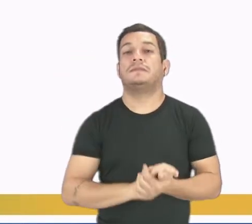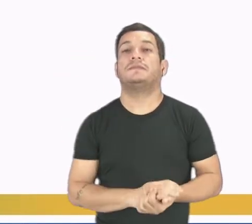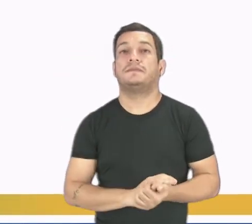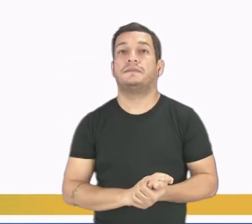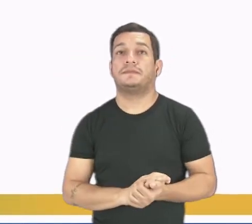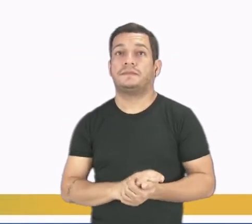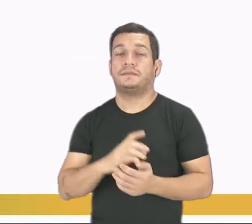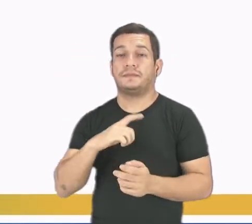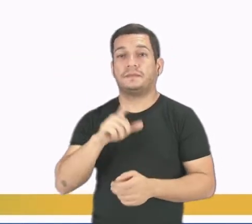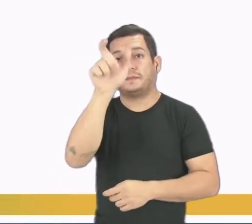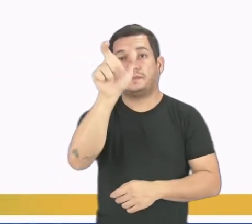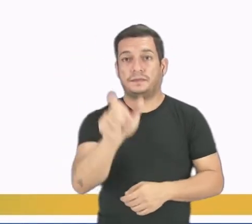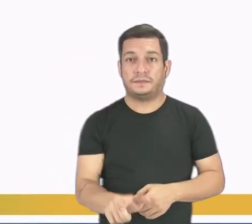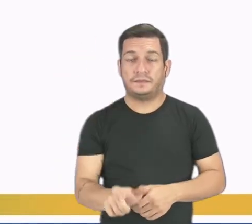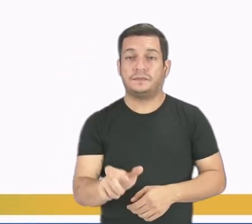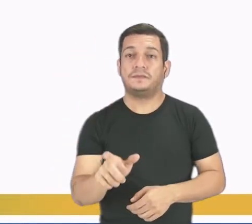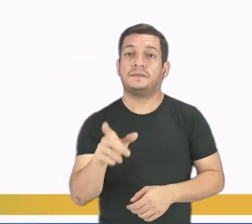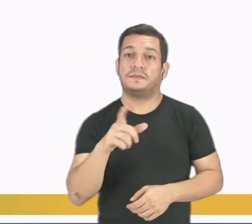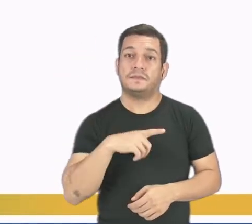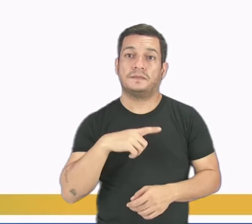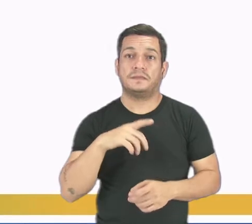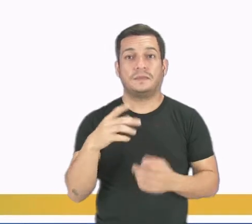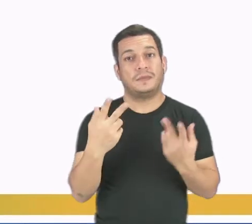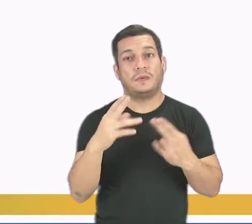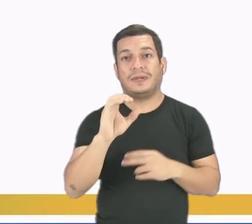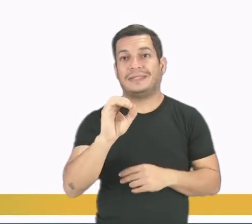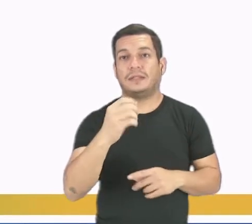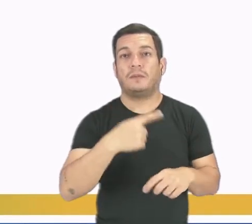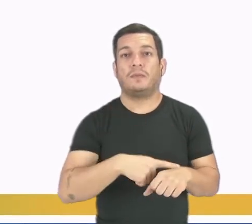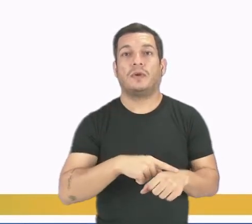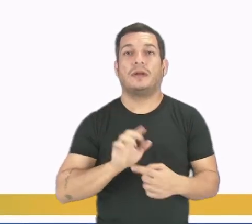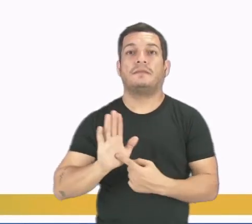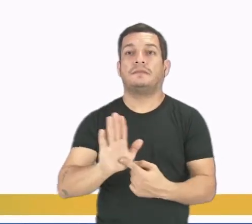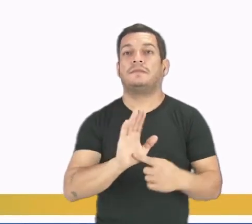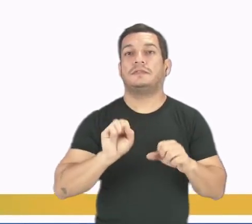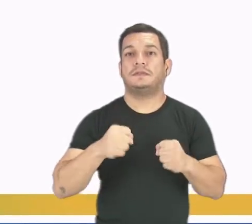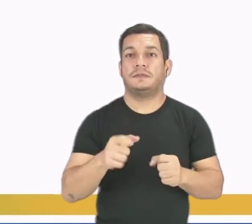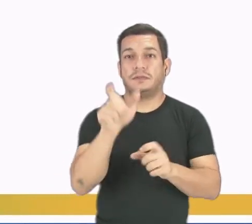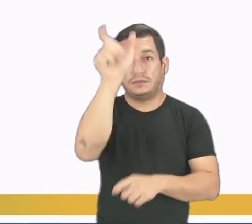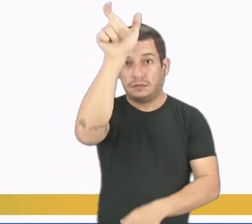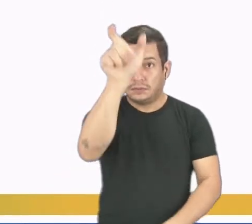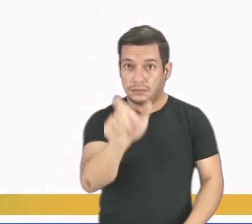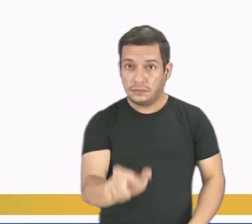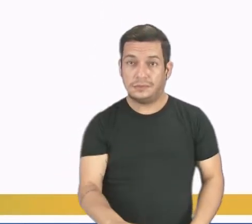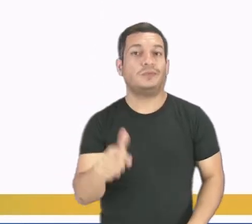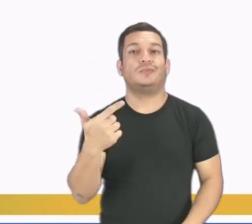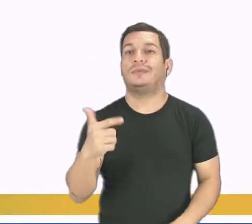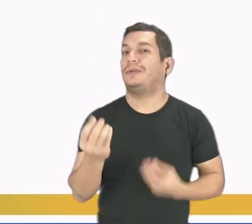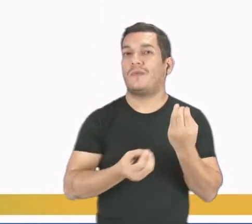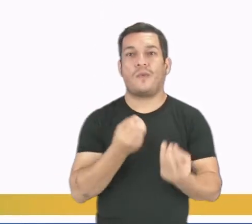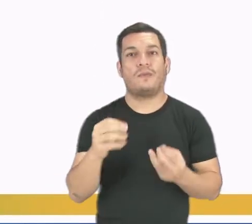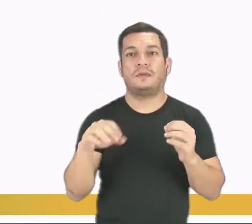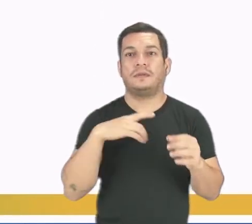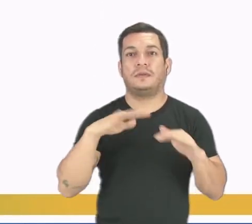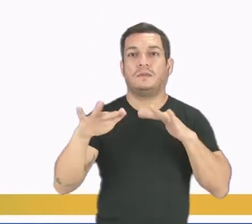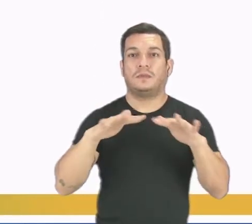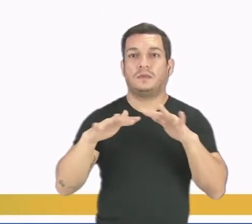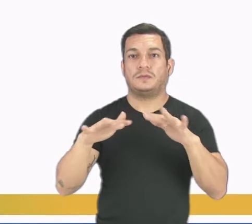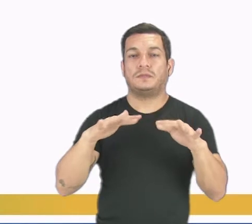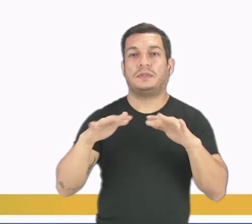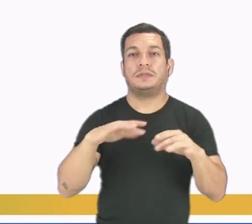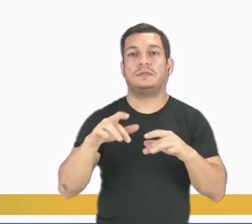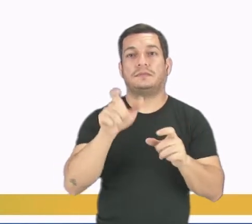ao ponto de fixação, polo, nós temos aí, então, a distância do braço, o tamanho do braço. Já